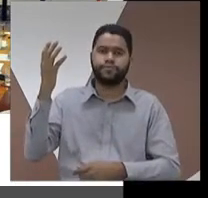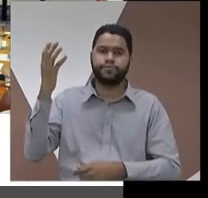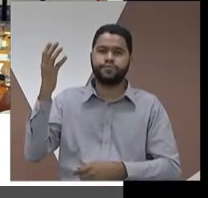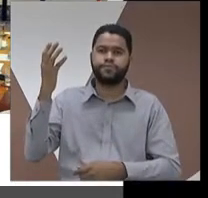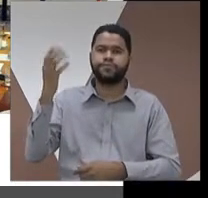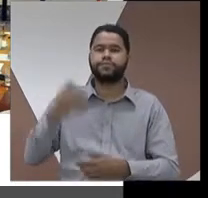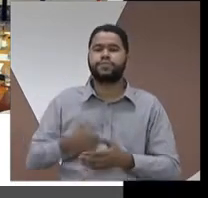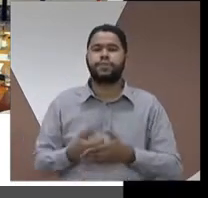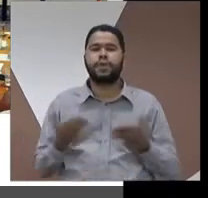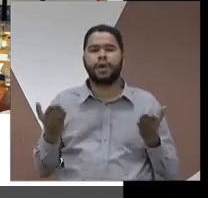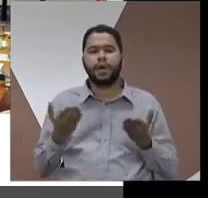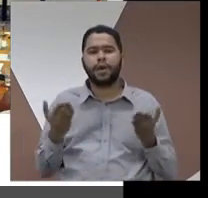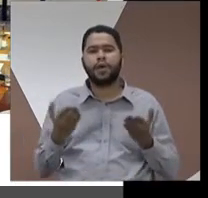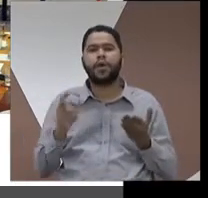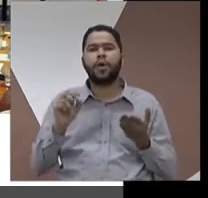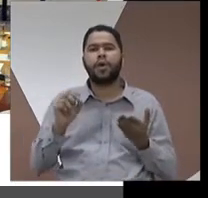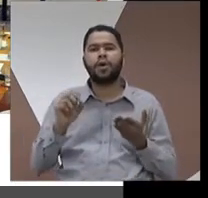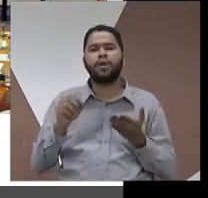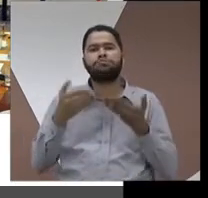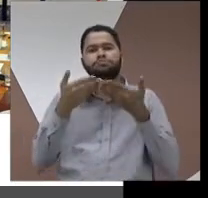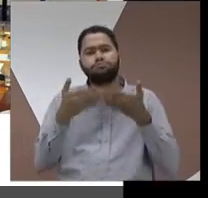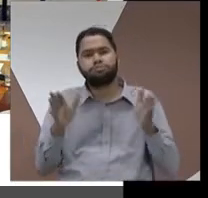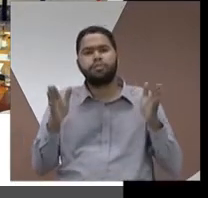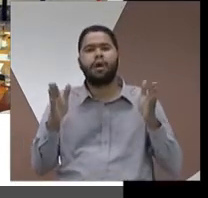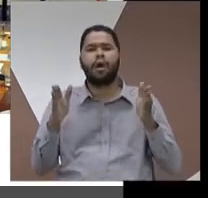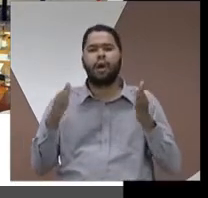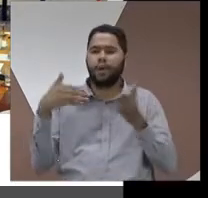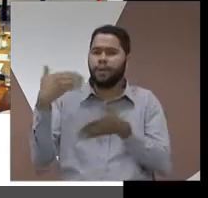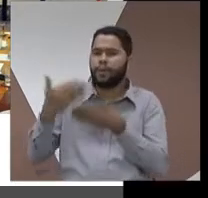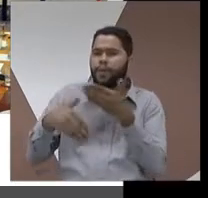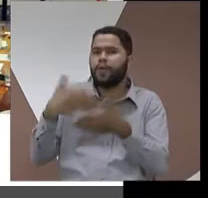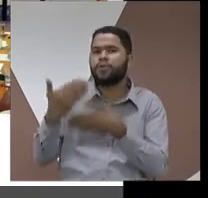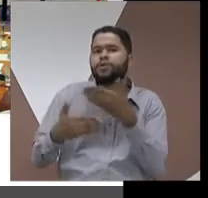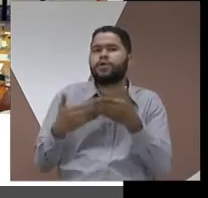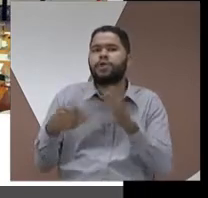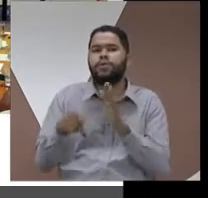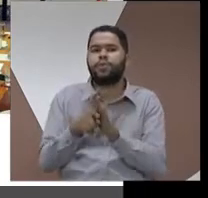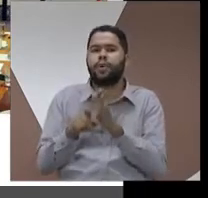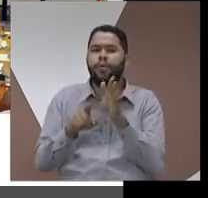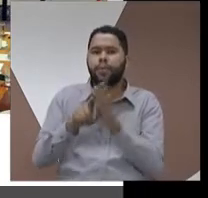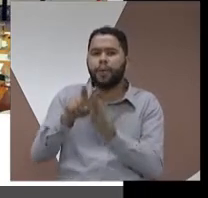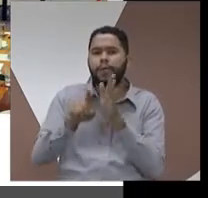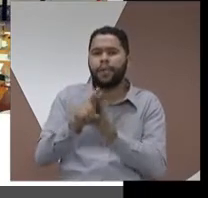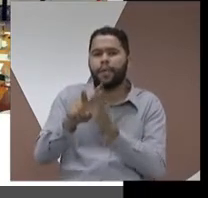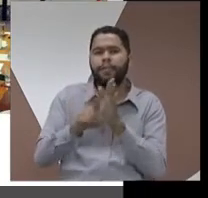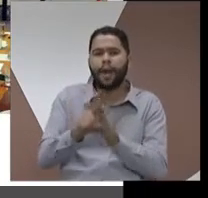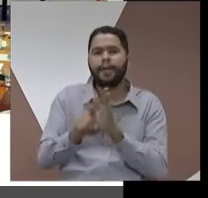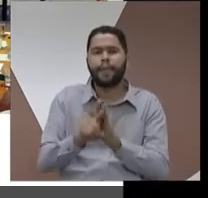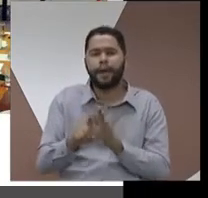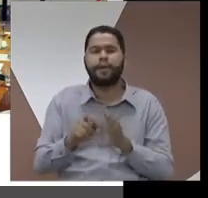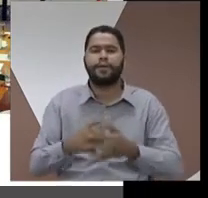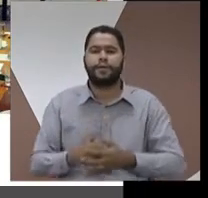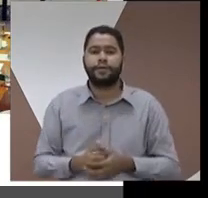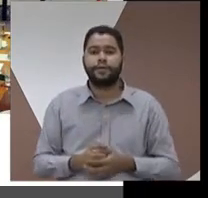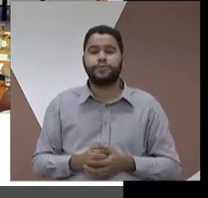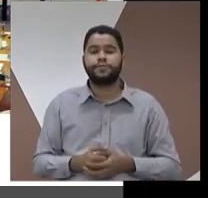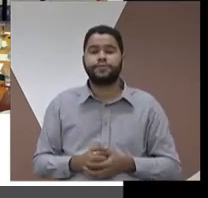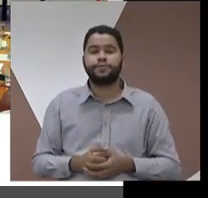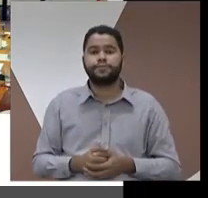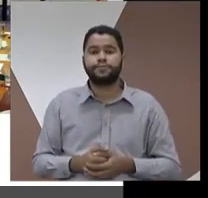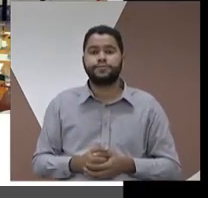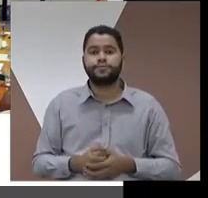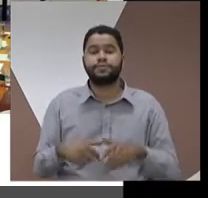agora, né, quando nós reabrimos aí o processo de consulta pública, então fizemos essas reuniões, né?